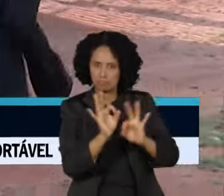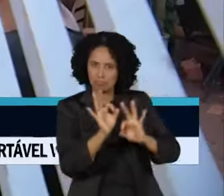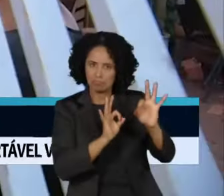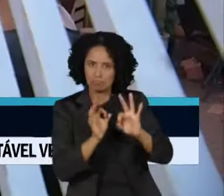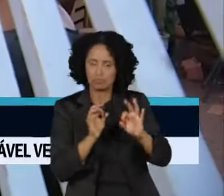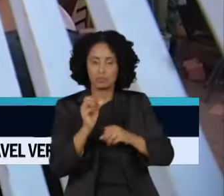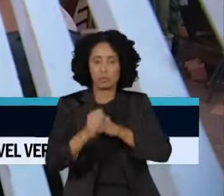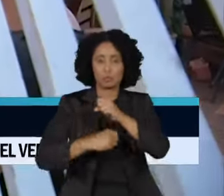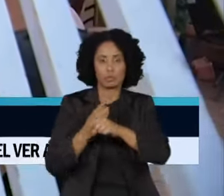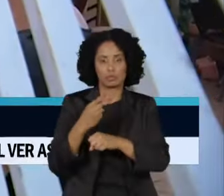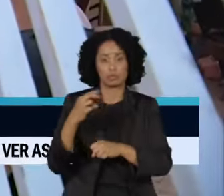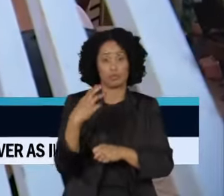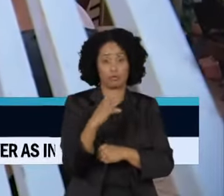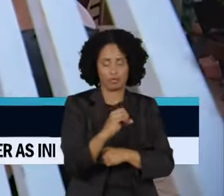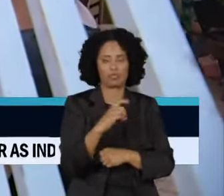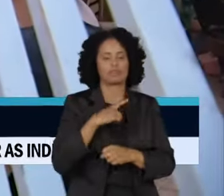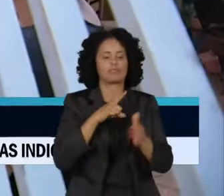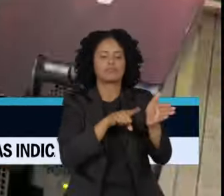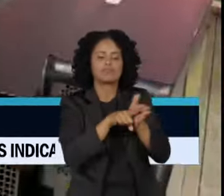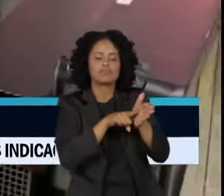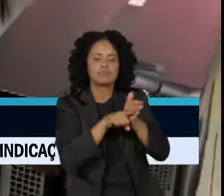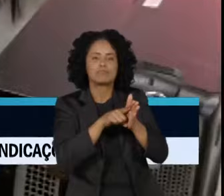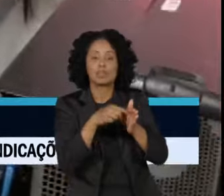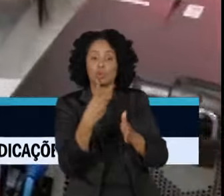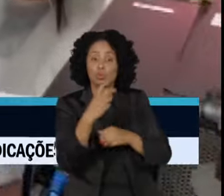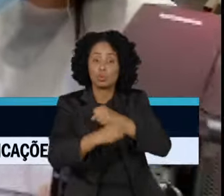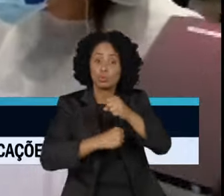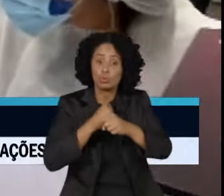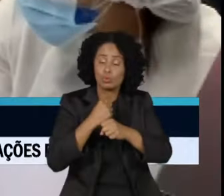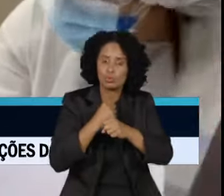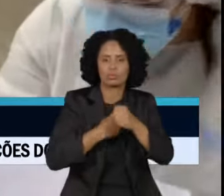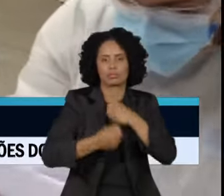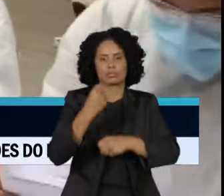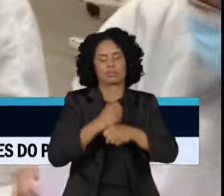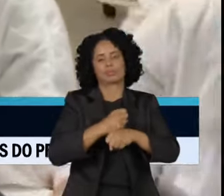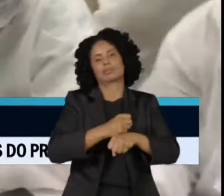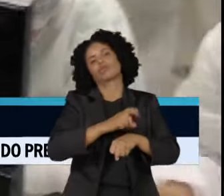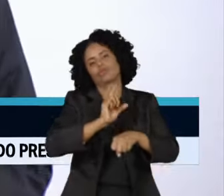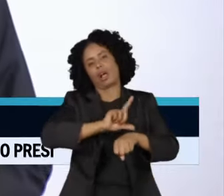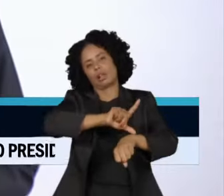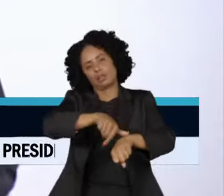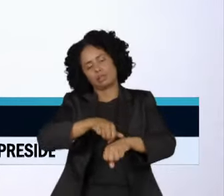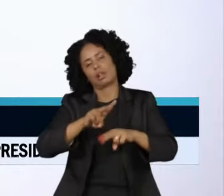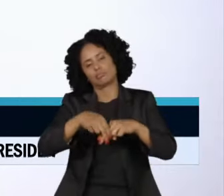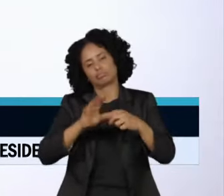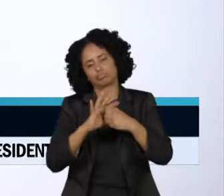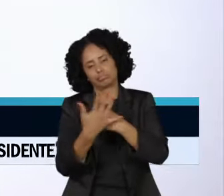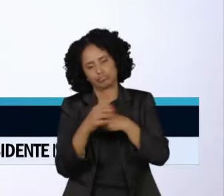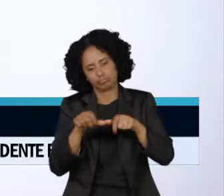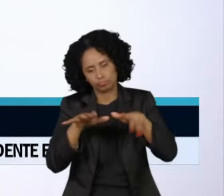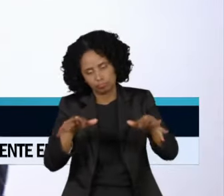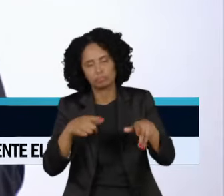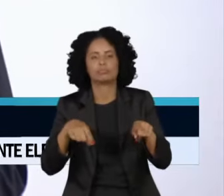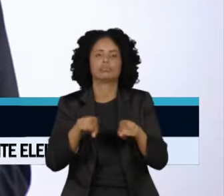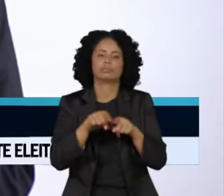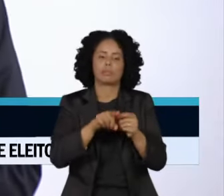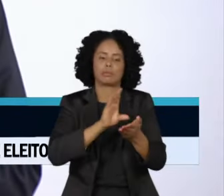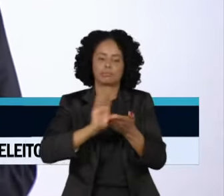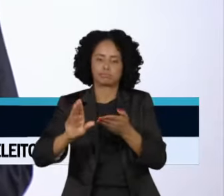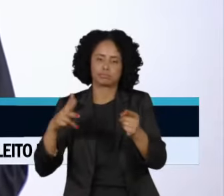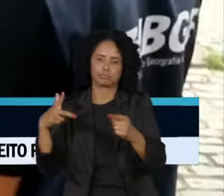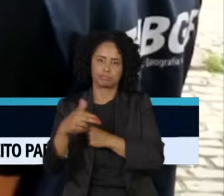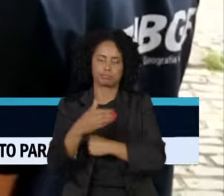o censo é realizado com 2 anos de atraso por causa do avanço da pandemia da Covid e de cortes orçamentários no